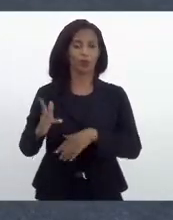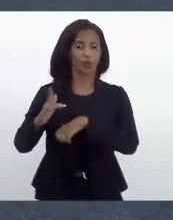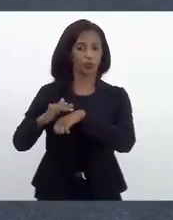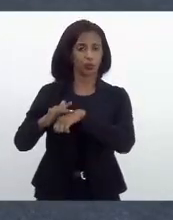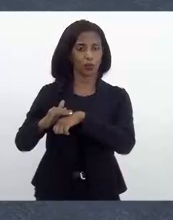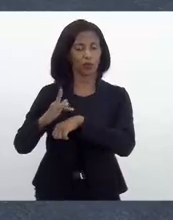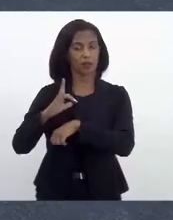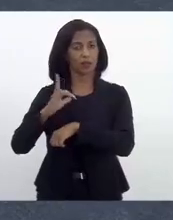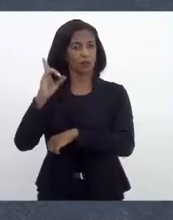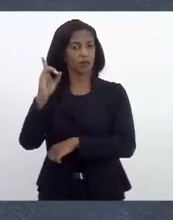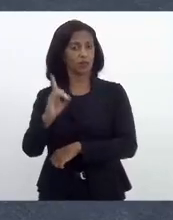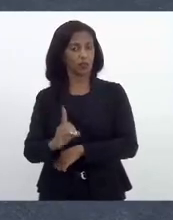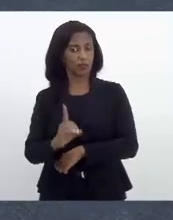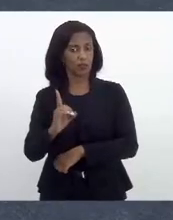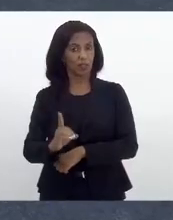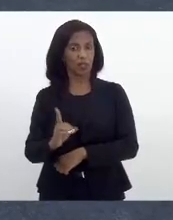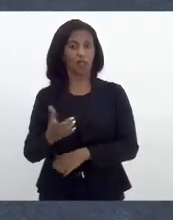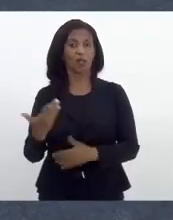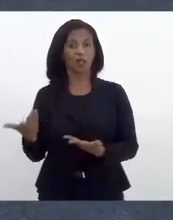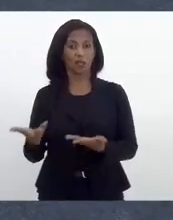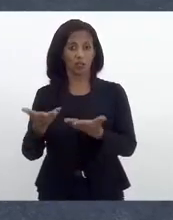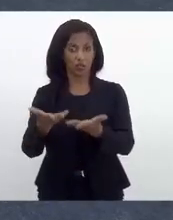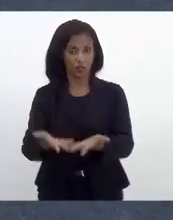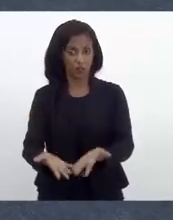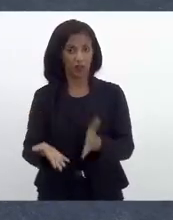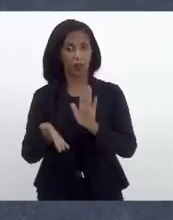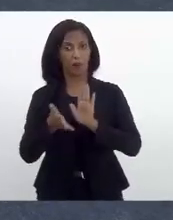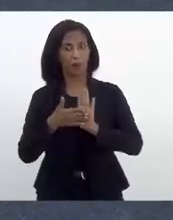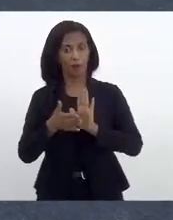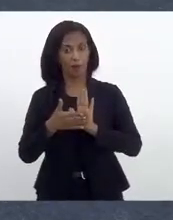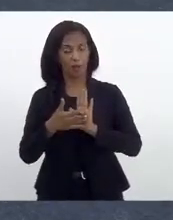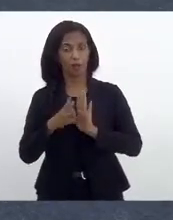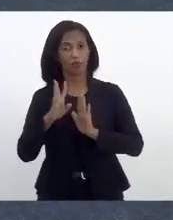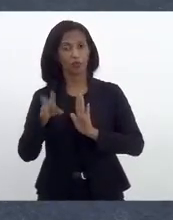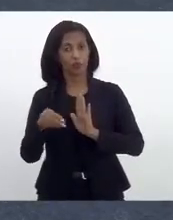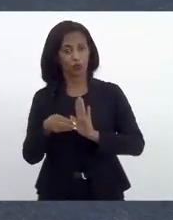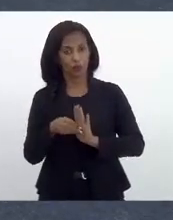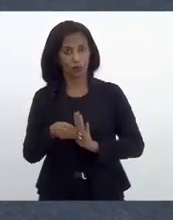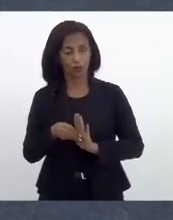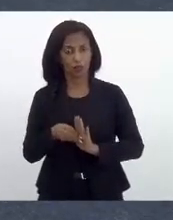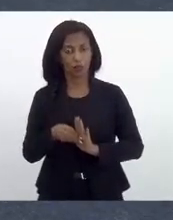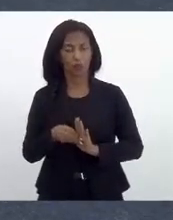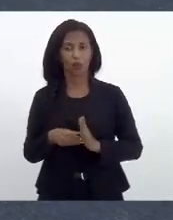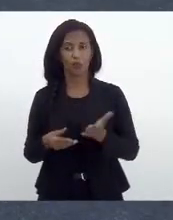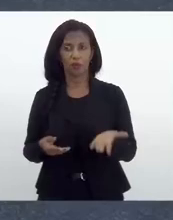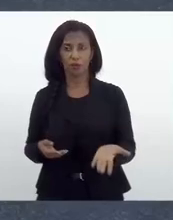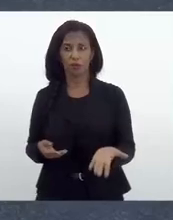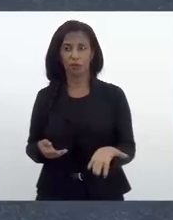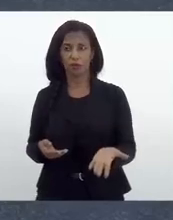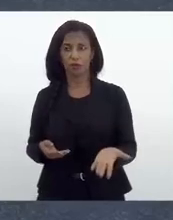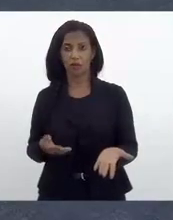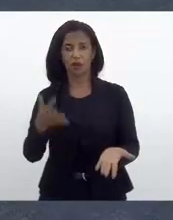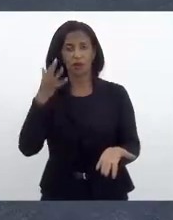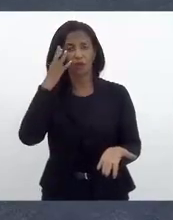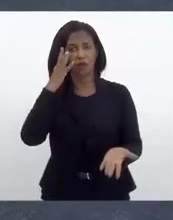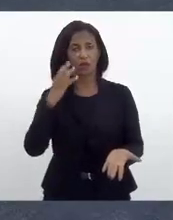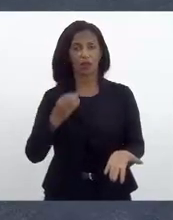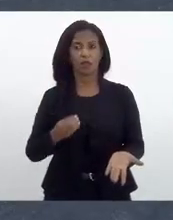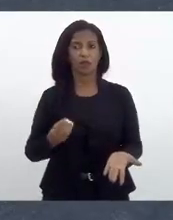direito e aí até a gente citou o mandato de injunção ontem não sei se o